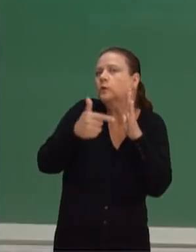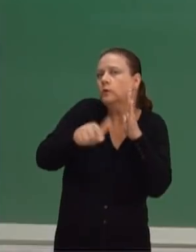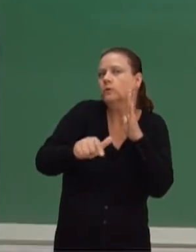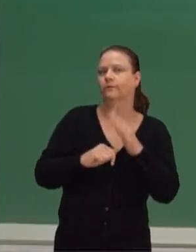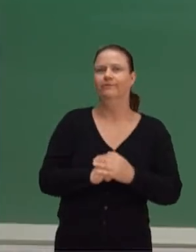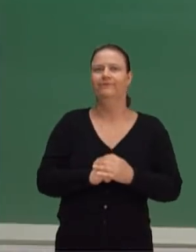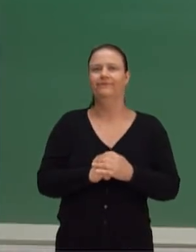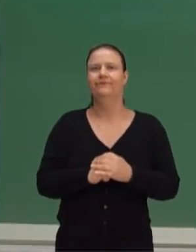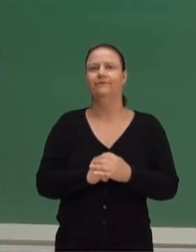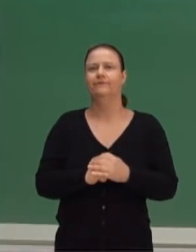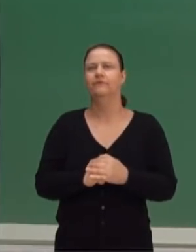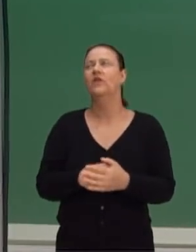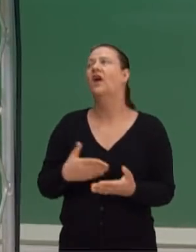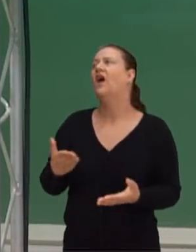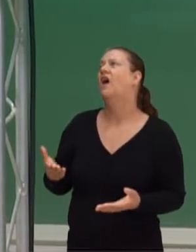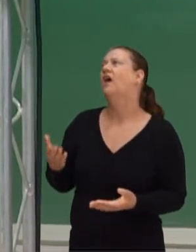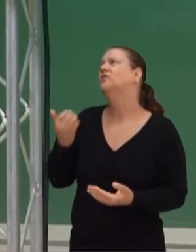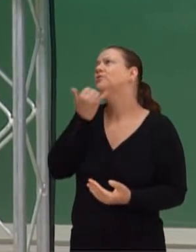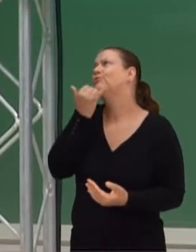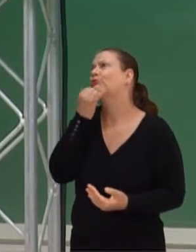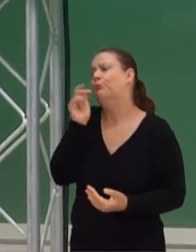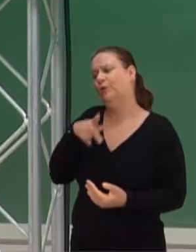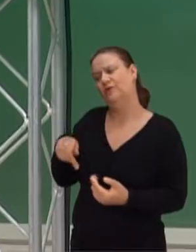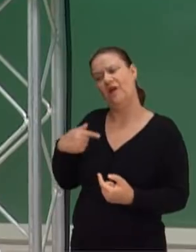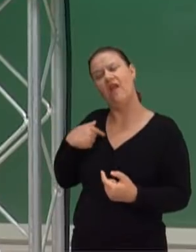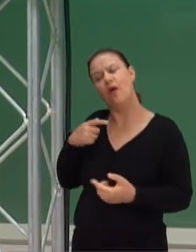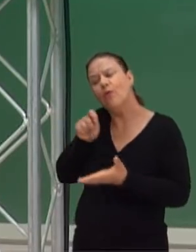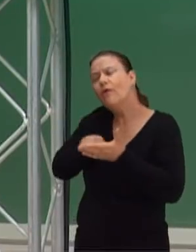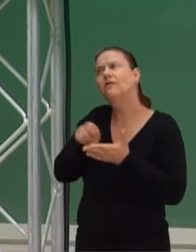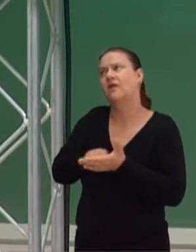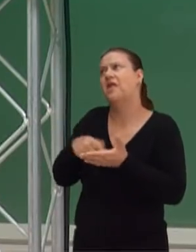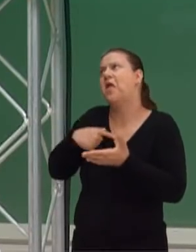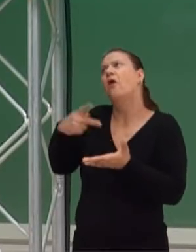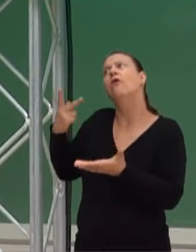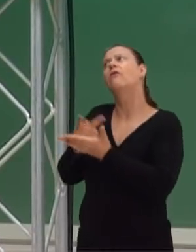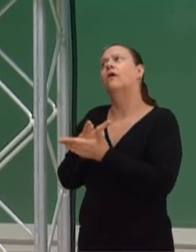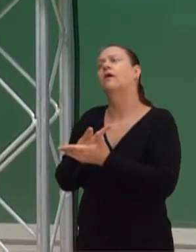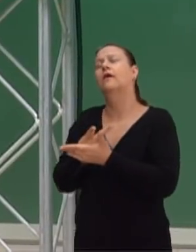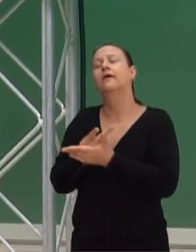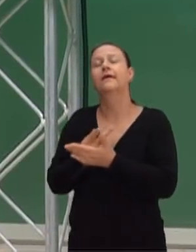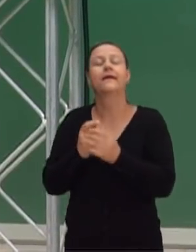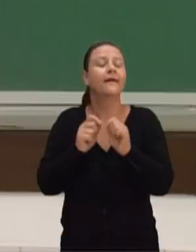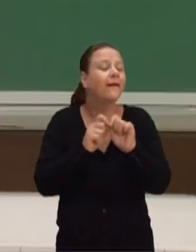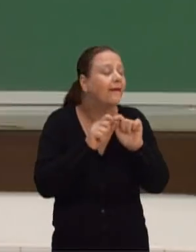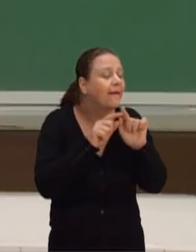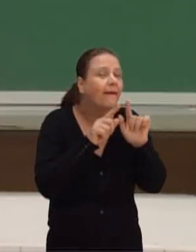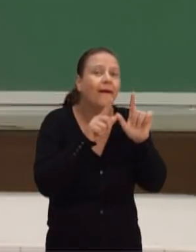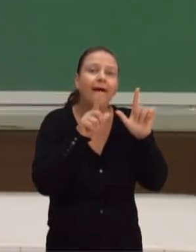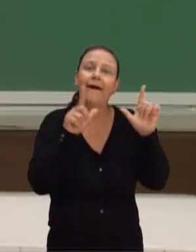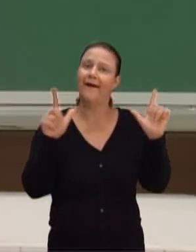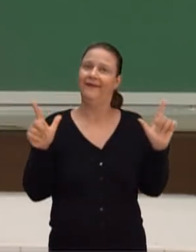Ah, professor, eu não vou escrever porque eu vou errar. É claro que você vai errar. Só erra quem tenta